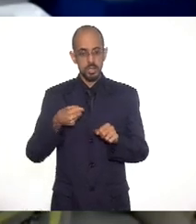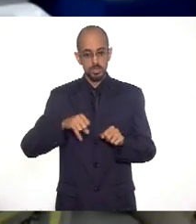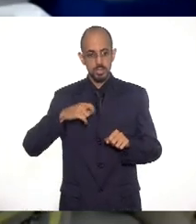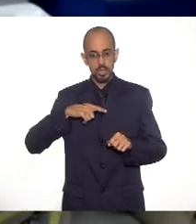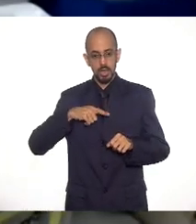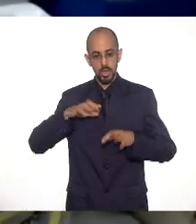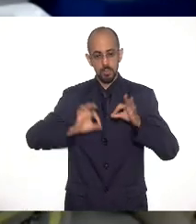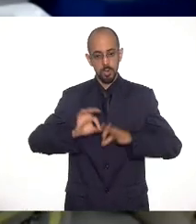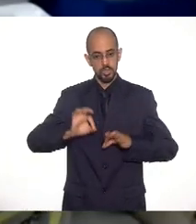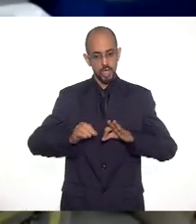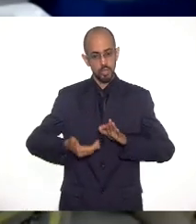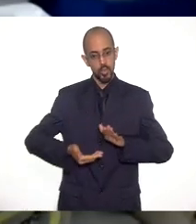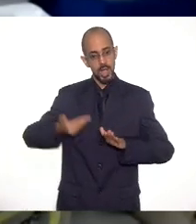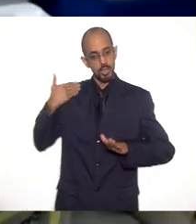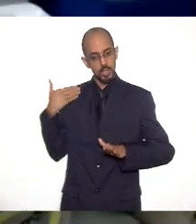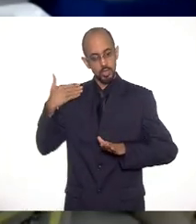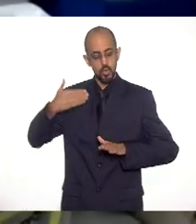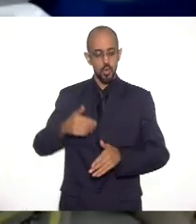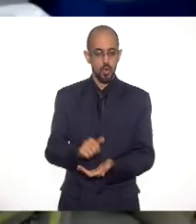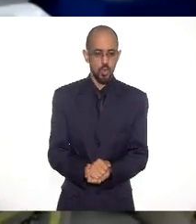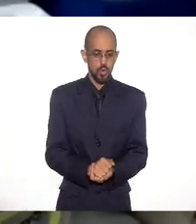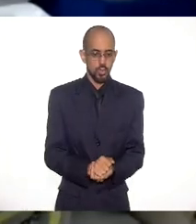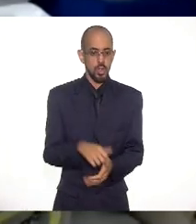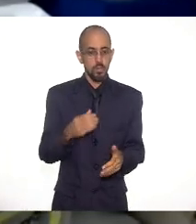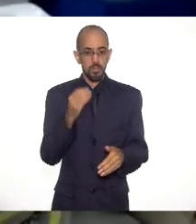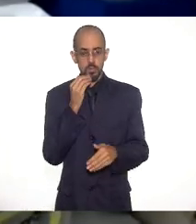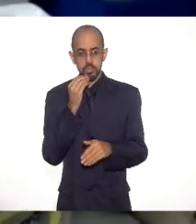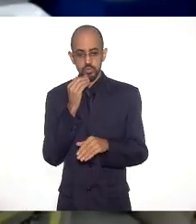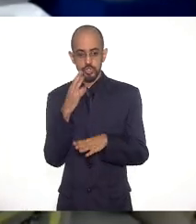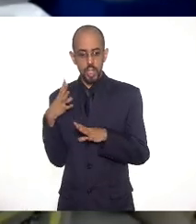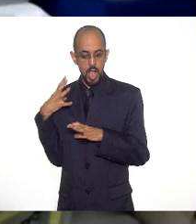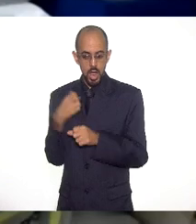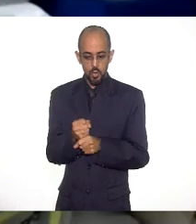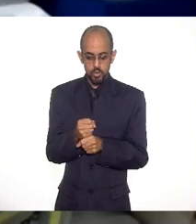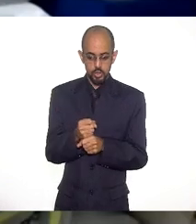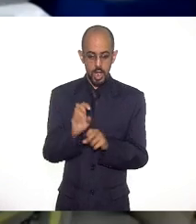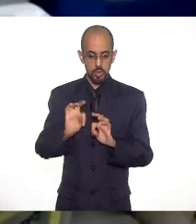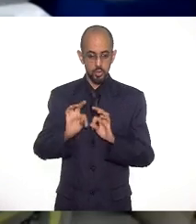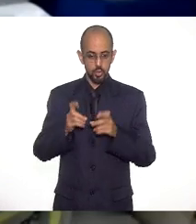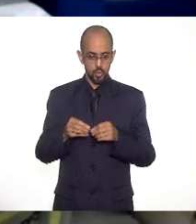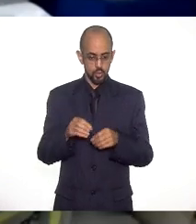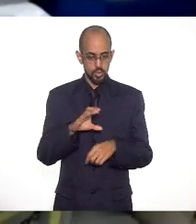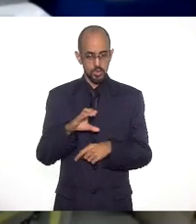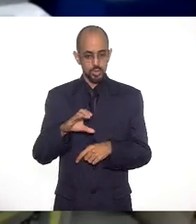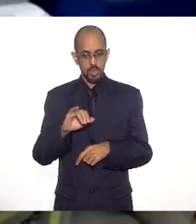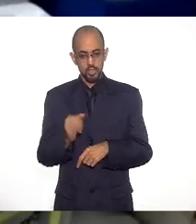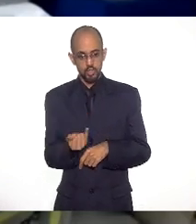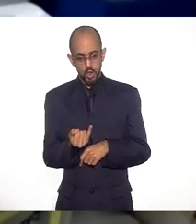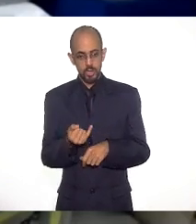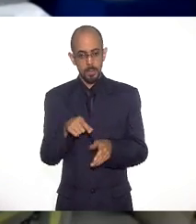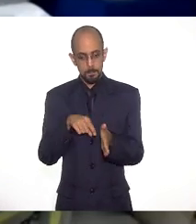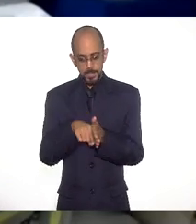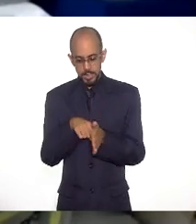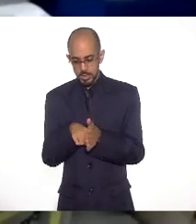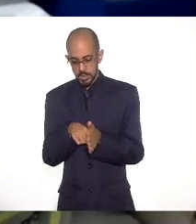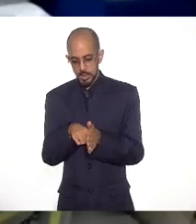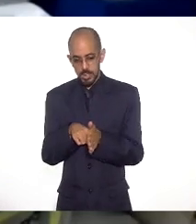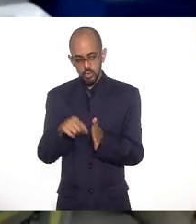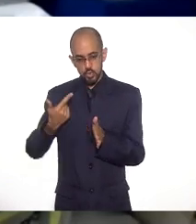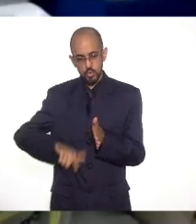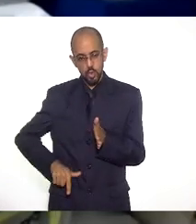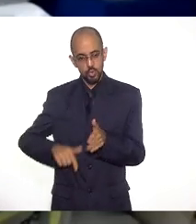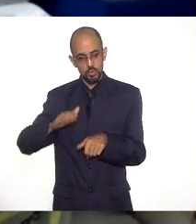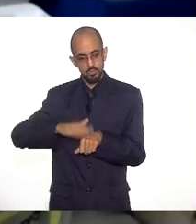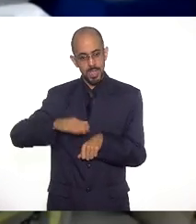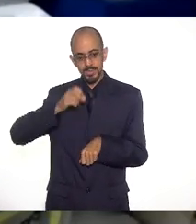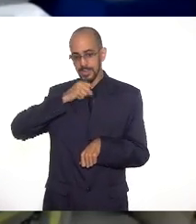matéria anteriores ao do Márcio Gualberto. Então, acho que deveria aglutinar todos, e aí a CCJ pesquisa quais são os outros ainda mais antigos, que Vossa